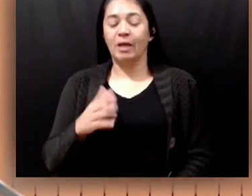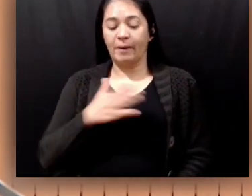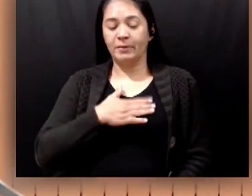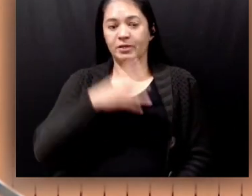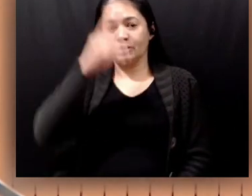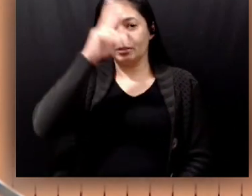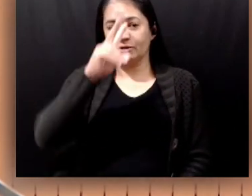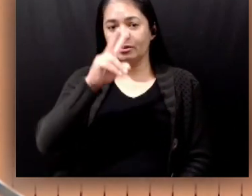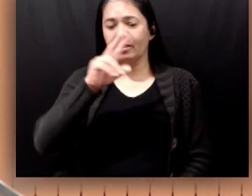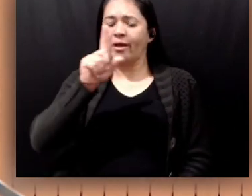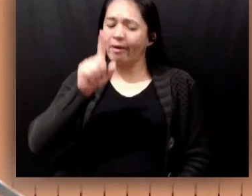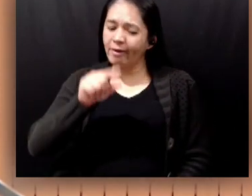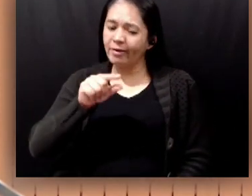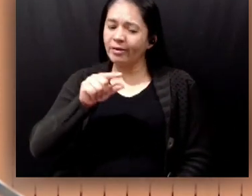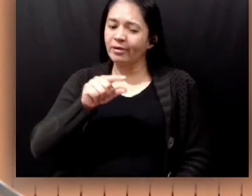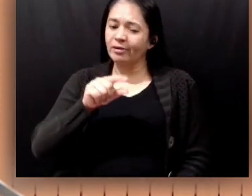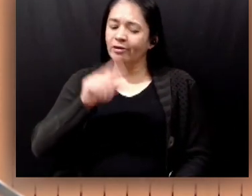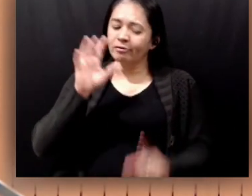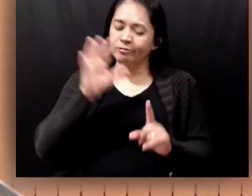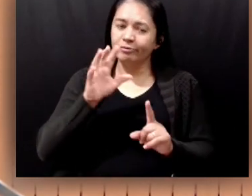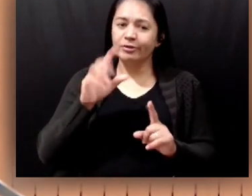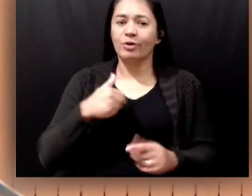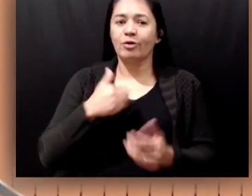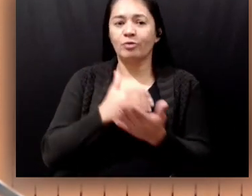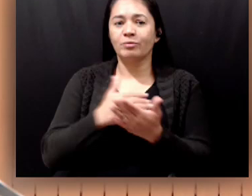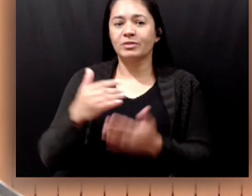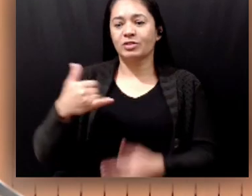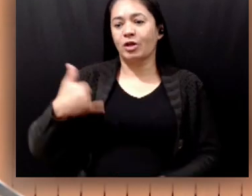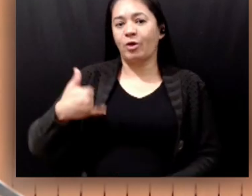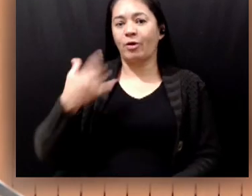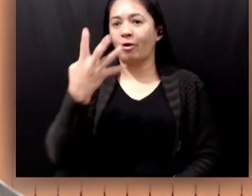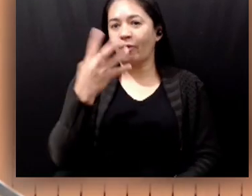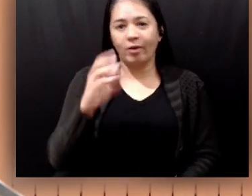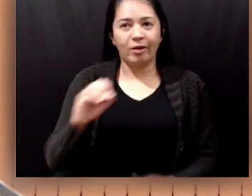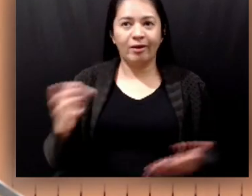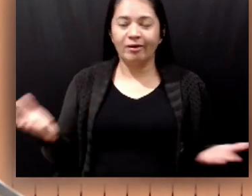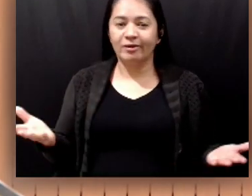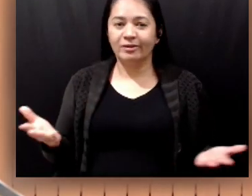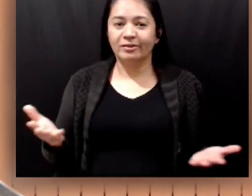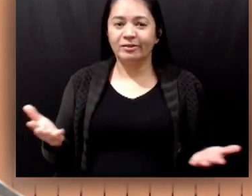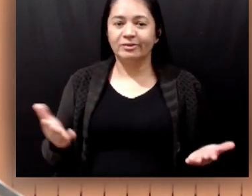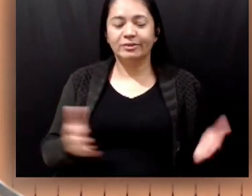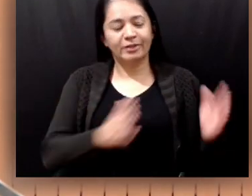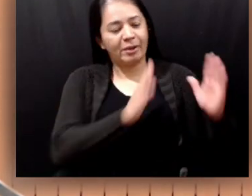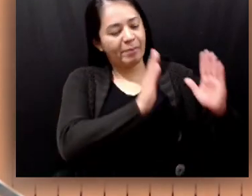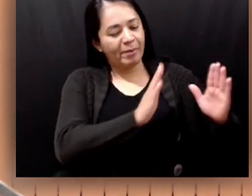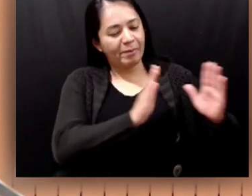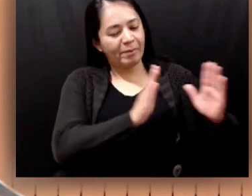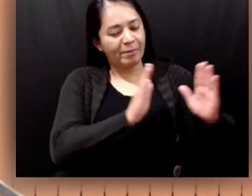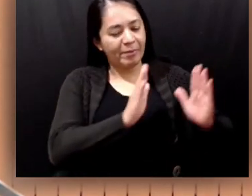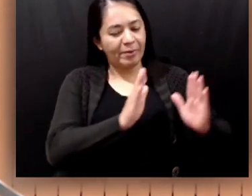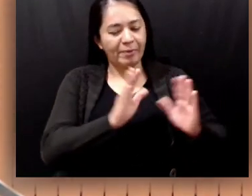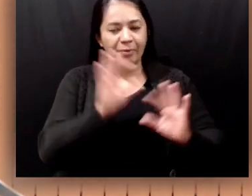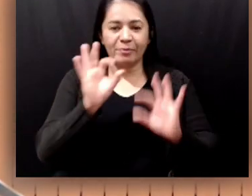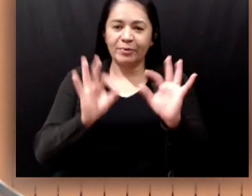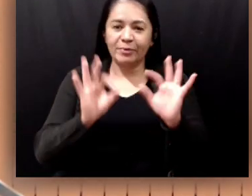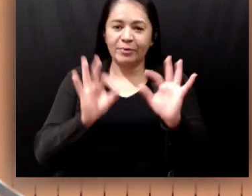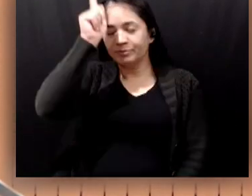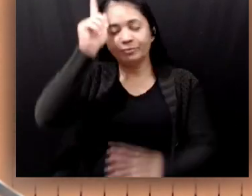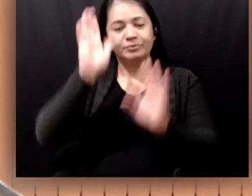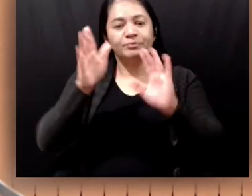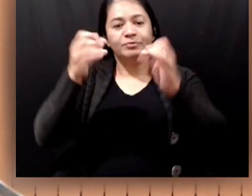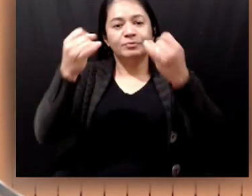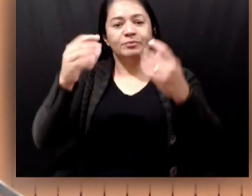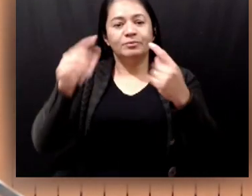comecei a jogar com mais de 40 anos, né? E fiz todo um planejamento, como o Gustavo Peta colocou aqui, para atingir os meus objetivos,